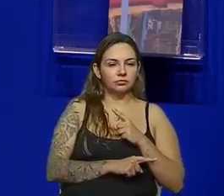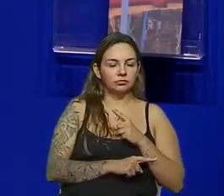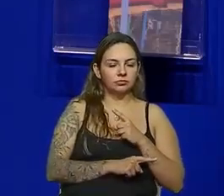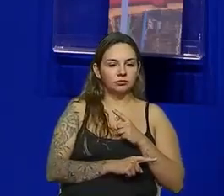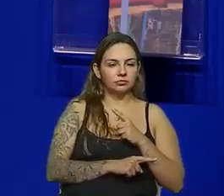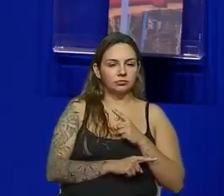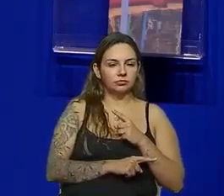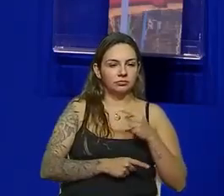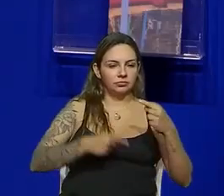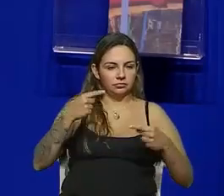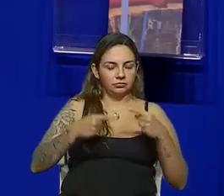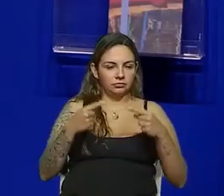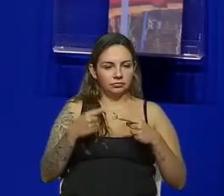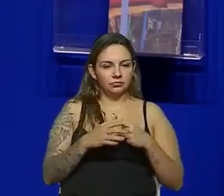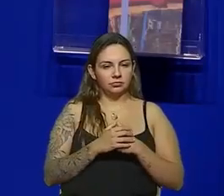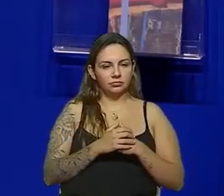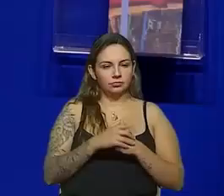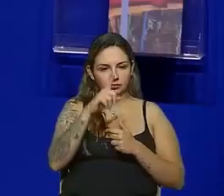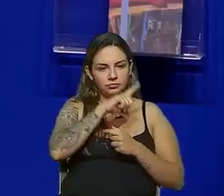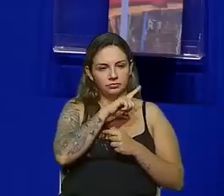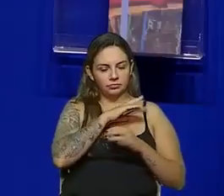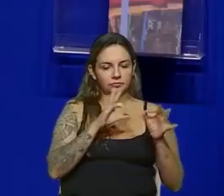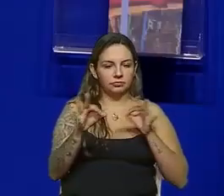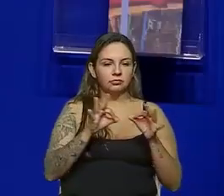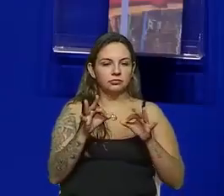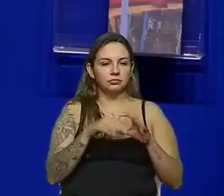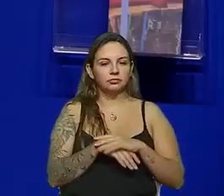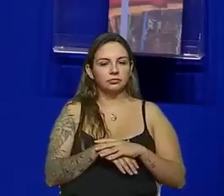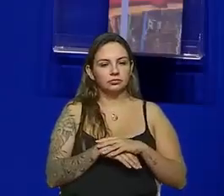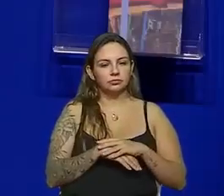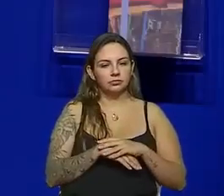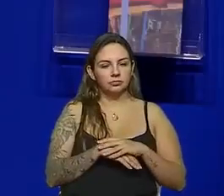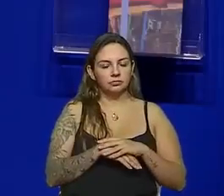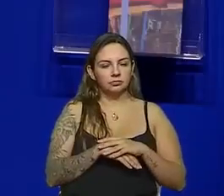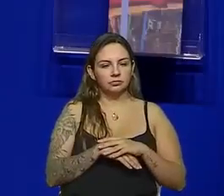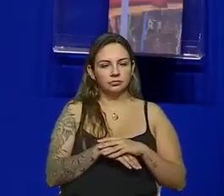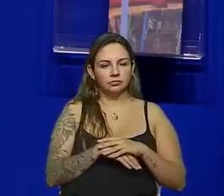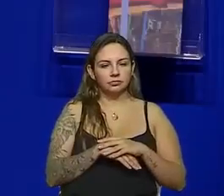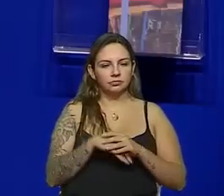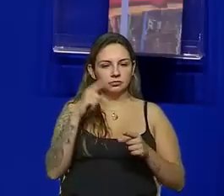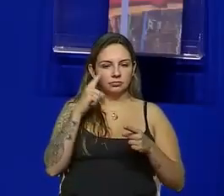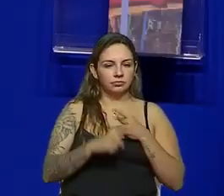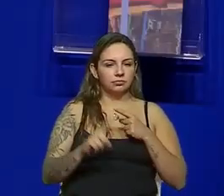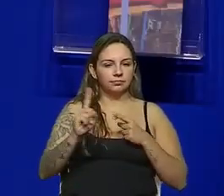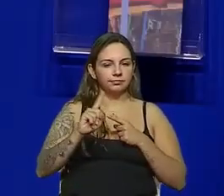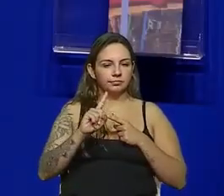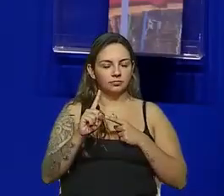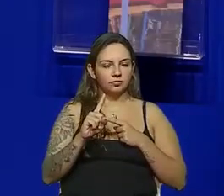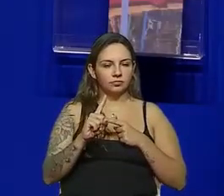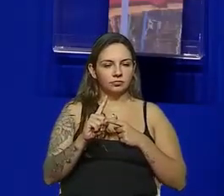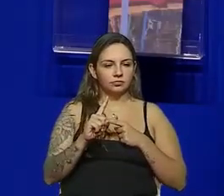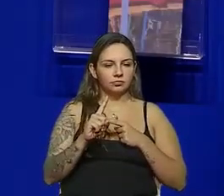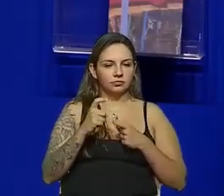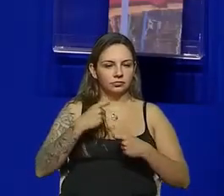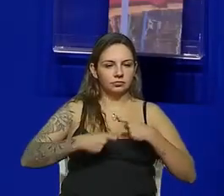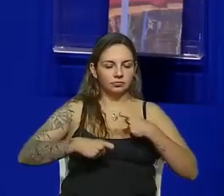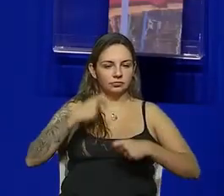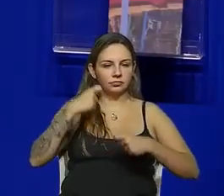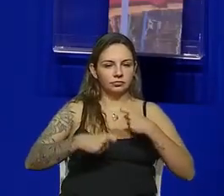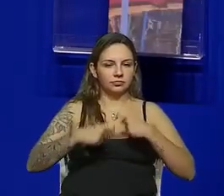por política, você tem que se preparar. Não, foi proibido por